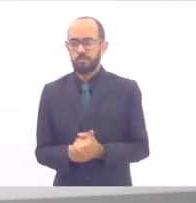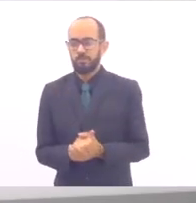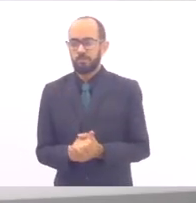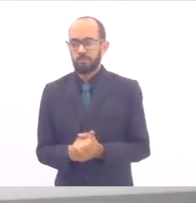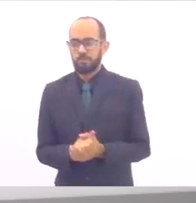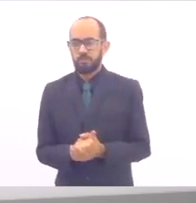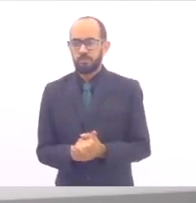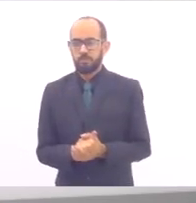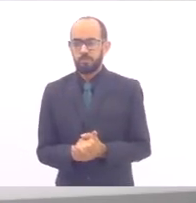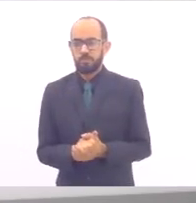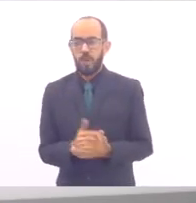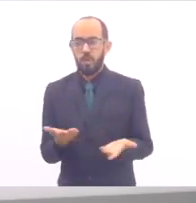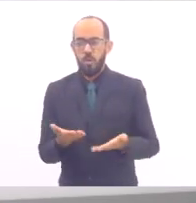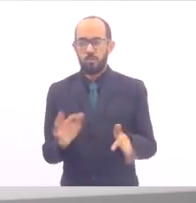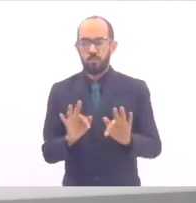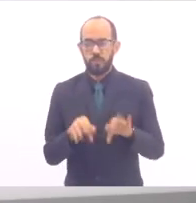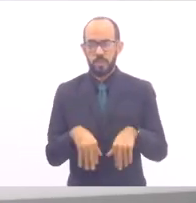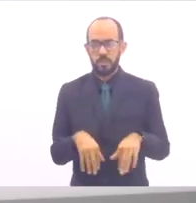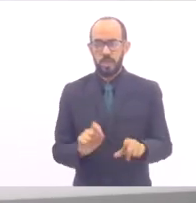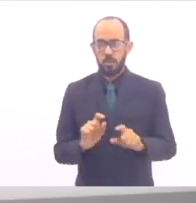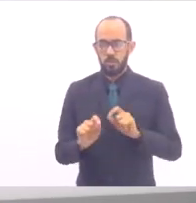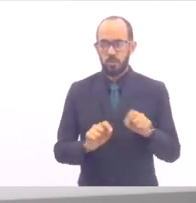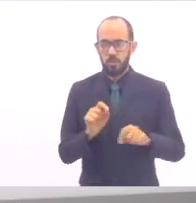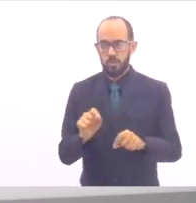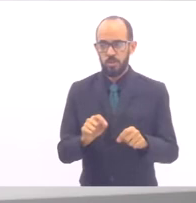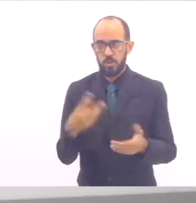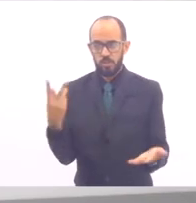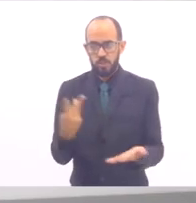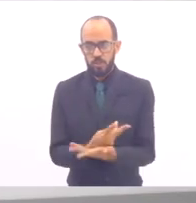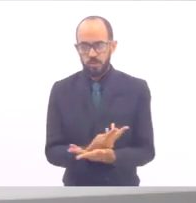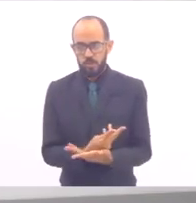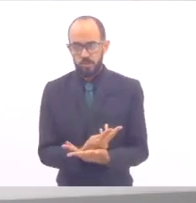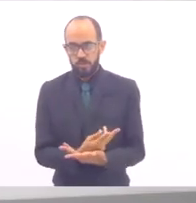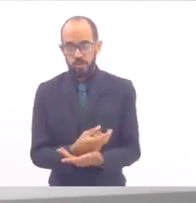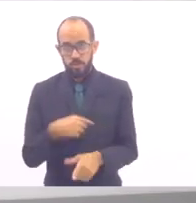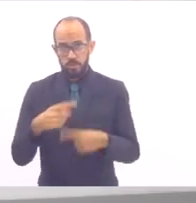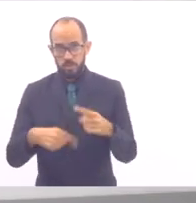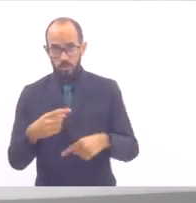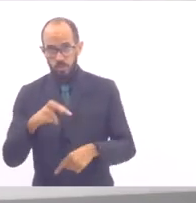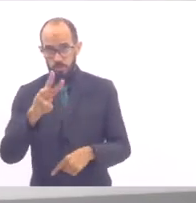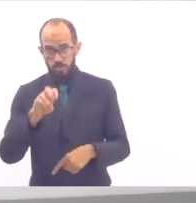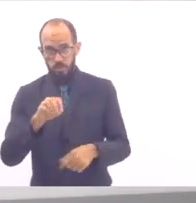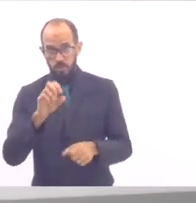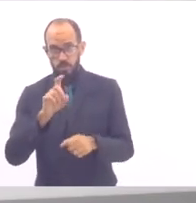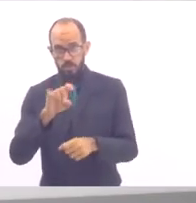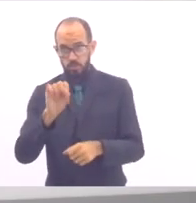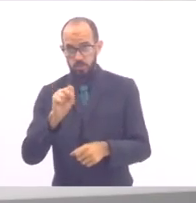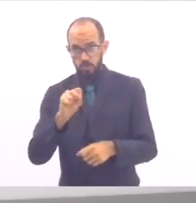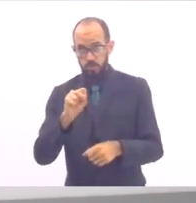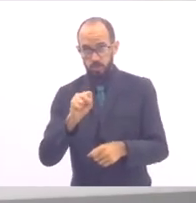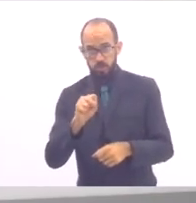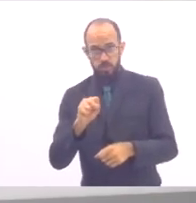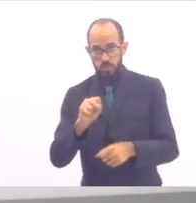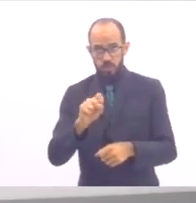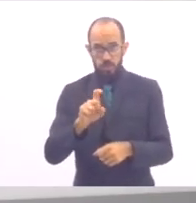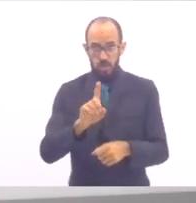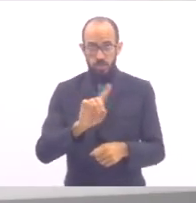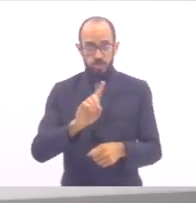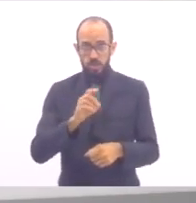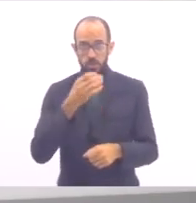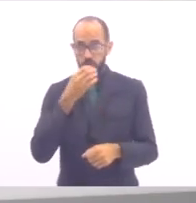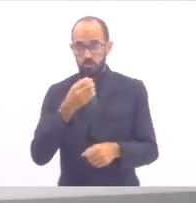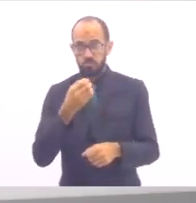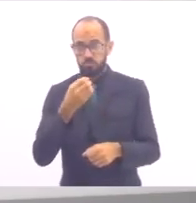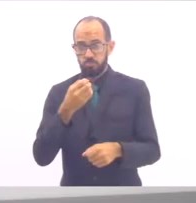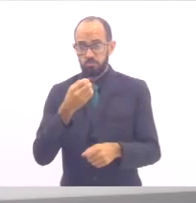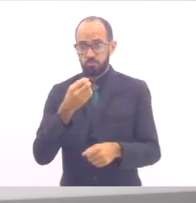para concluir, o que ocorria? Após 30 dias, os grandes geradores não se manifestavam,